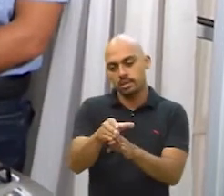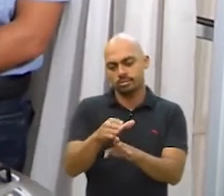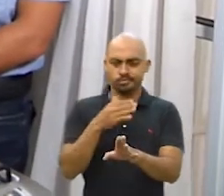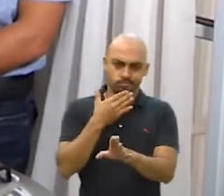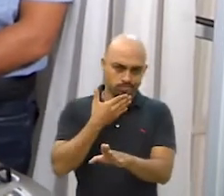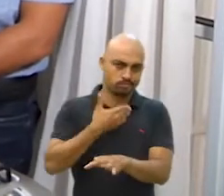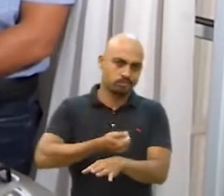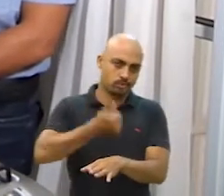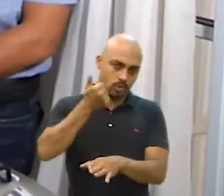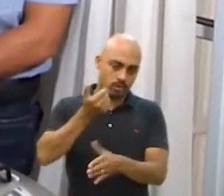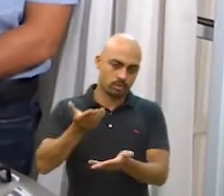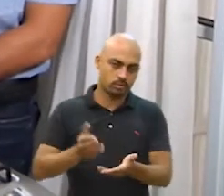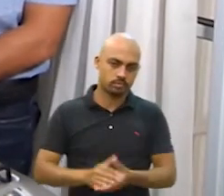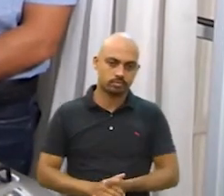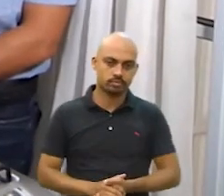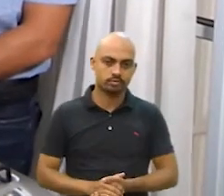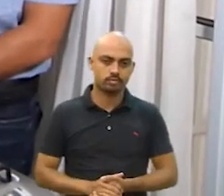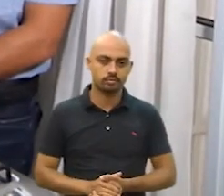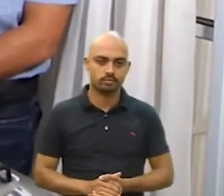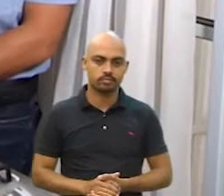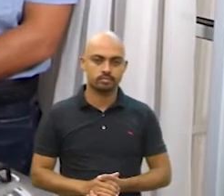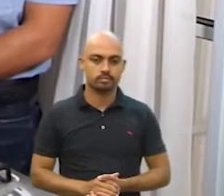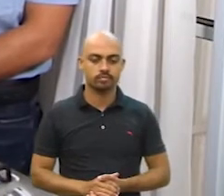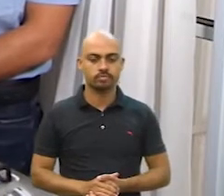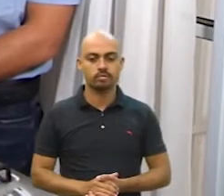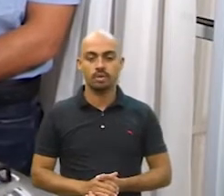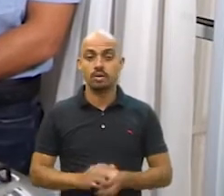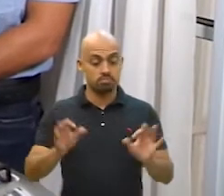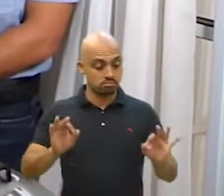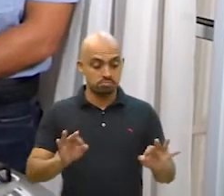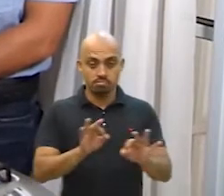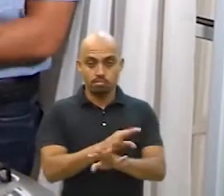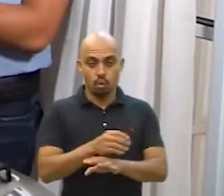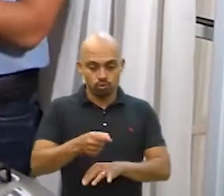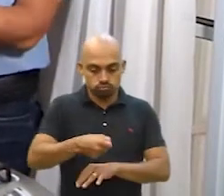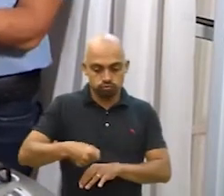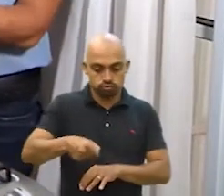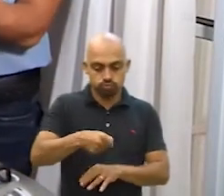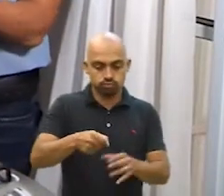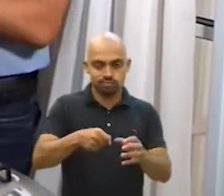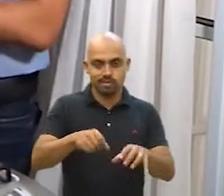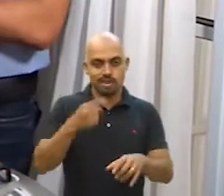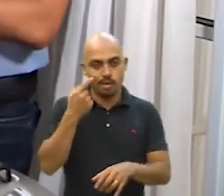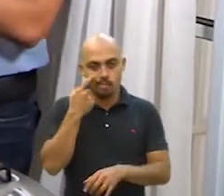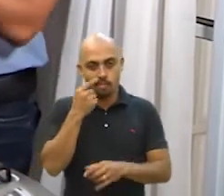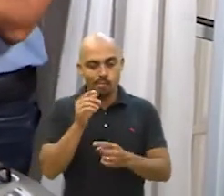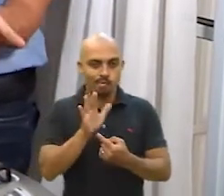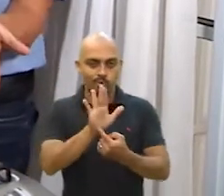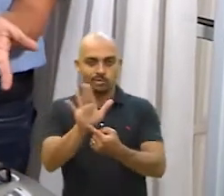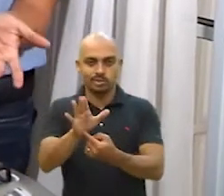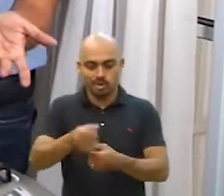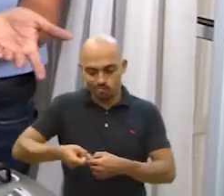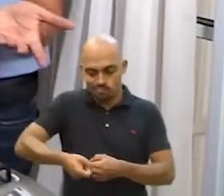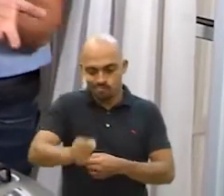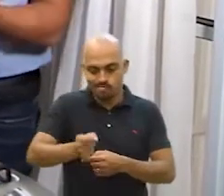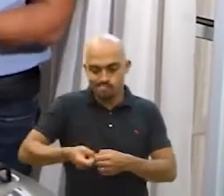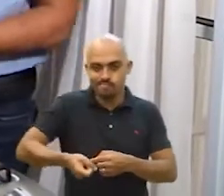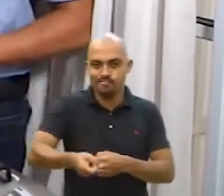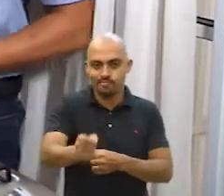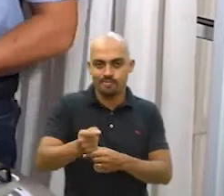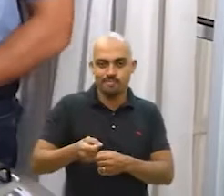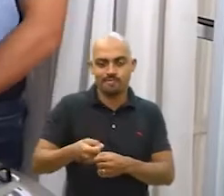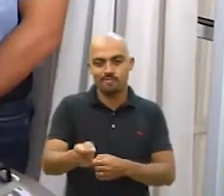melhor, entendeu? Perfeito. Tá aí a nossa omelete prontinha. Ela tá se exibindo aqui, virando e revirando, né?